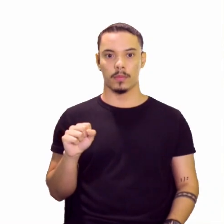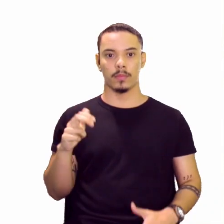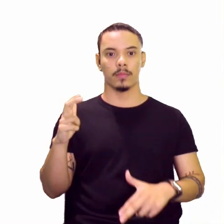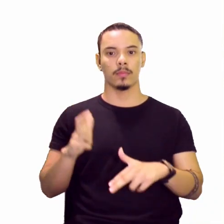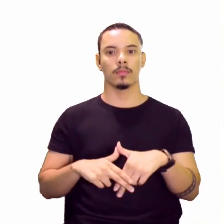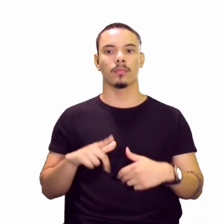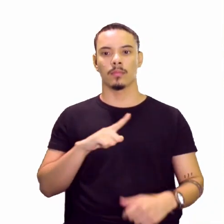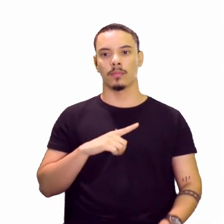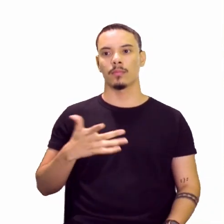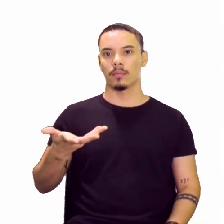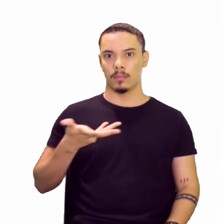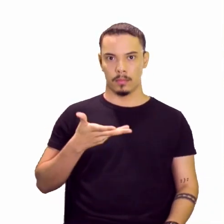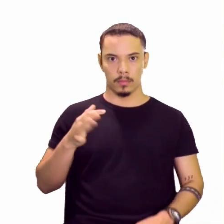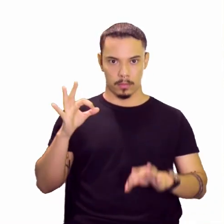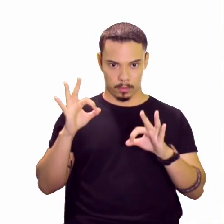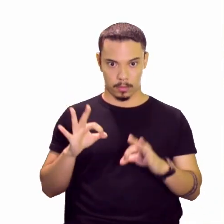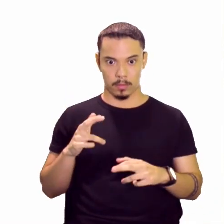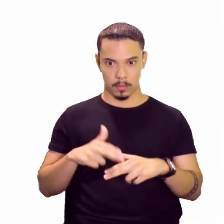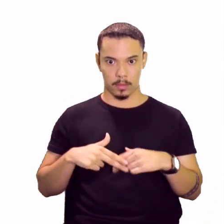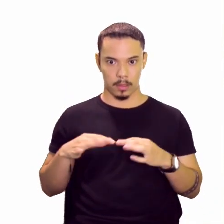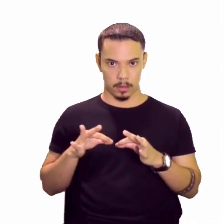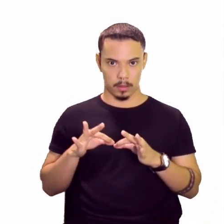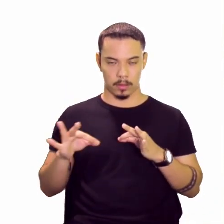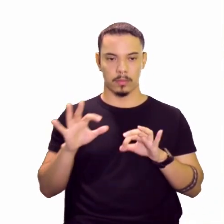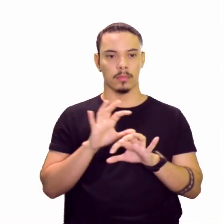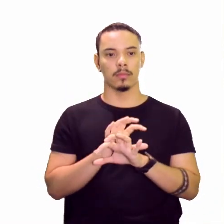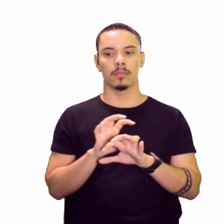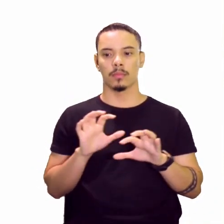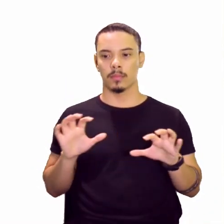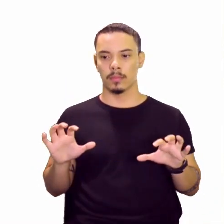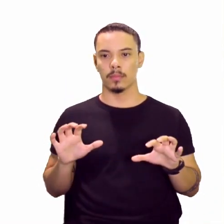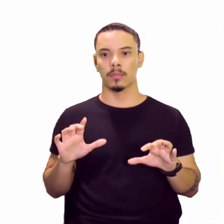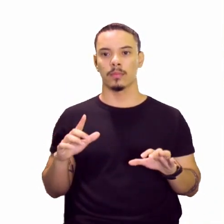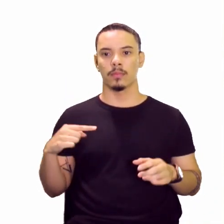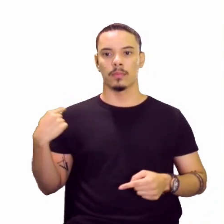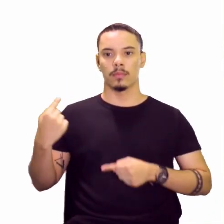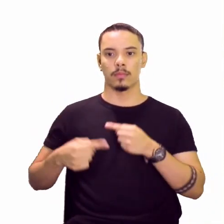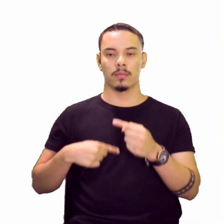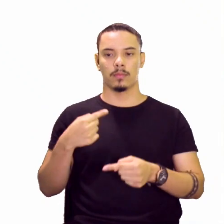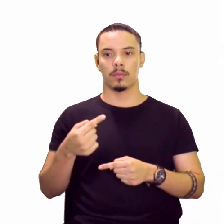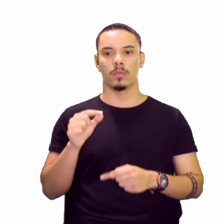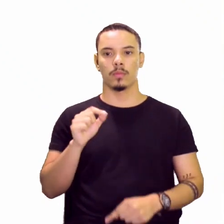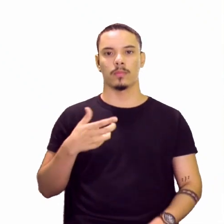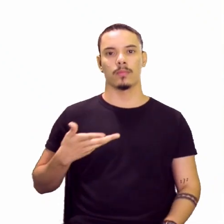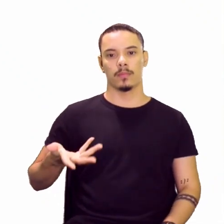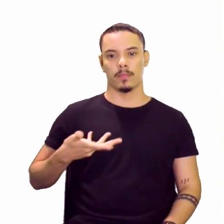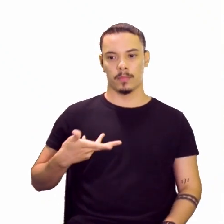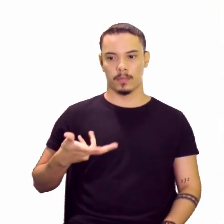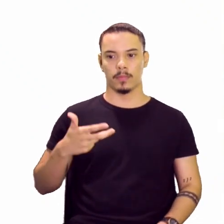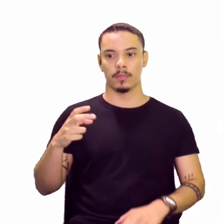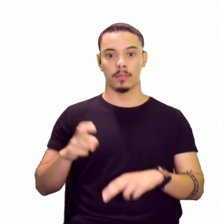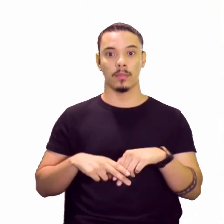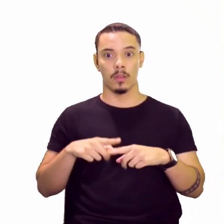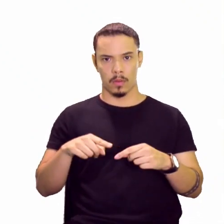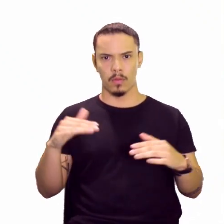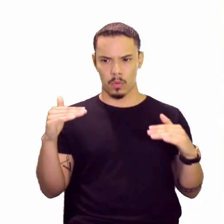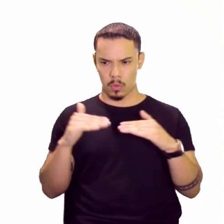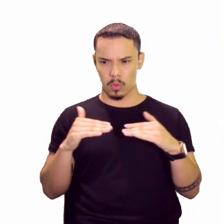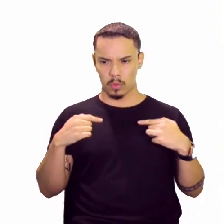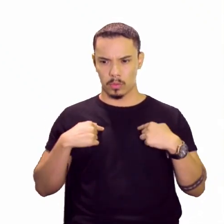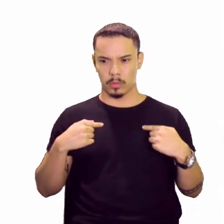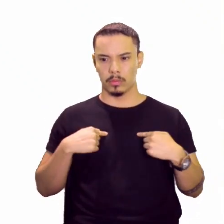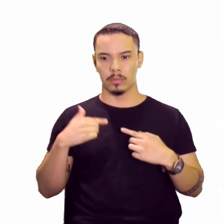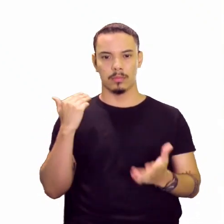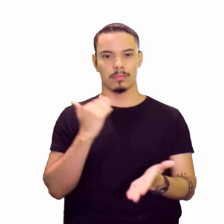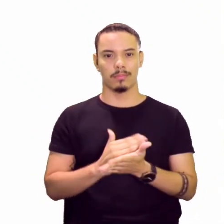uma aceleração, certo? Essa distânciazinha aqui, ó, foi percorrida com uma certa aceleração. Então você concorda, Décio, que a